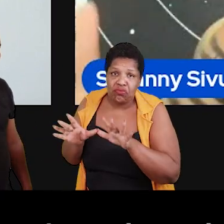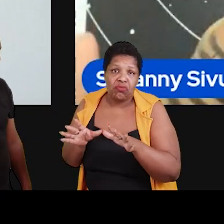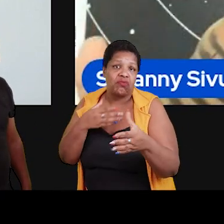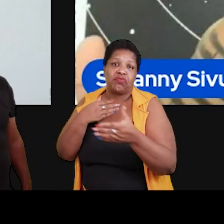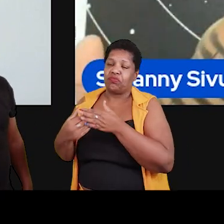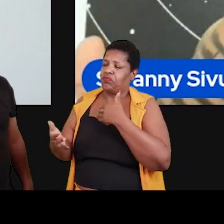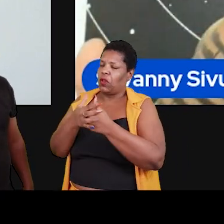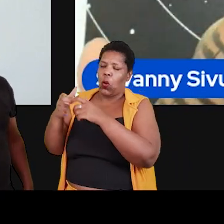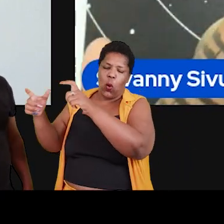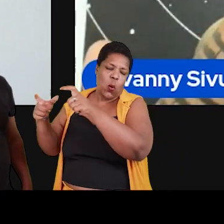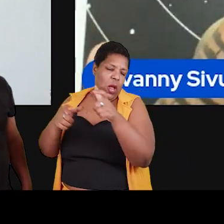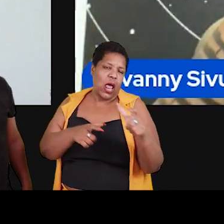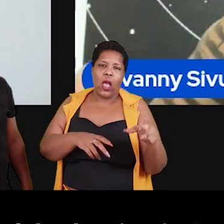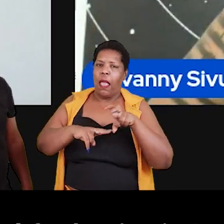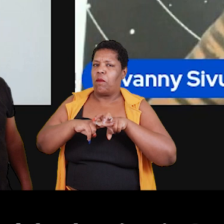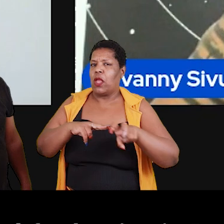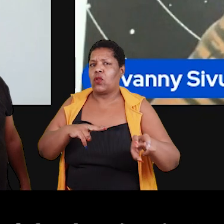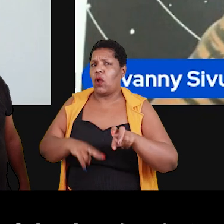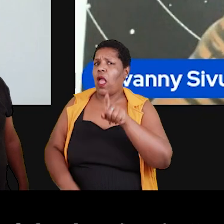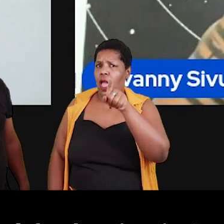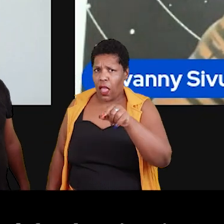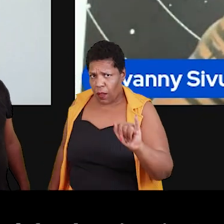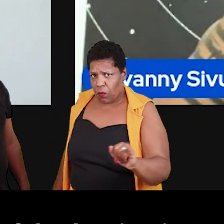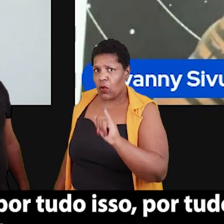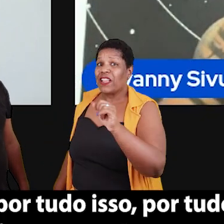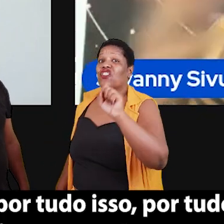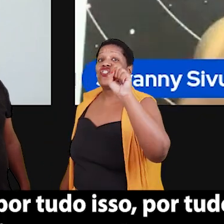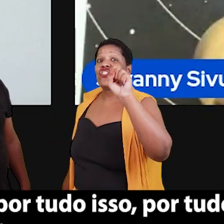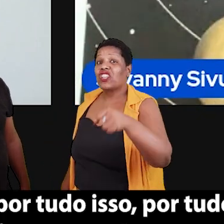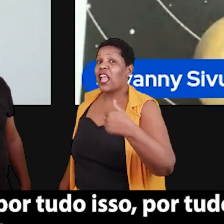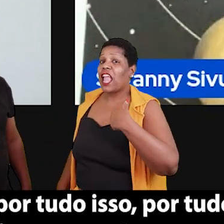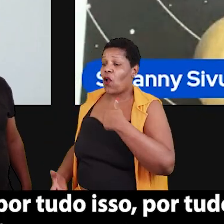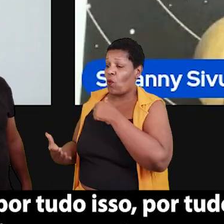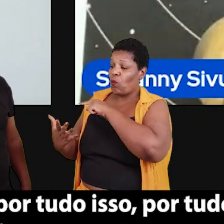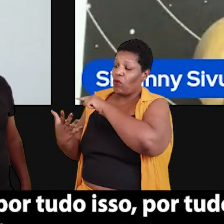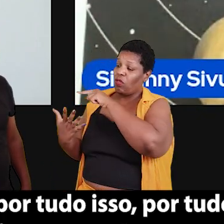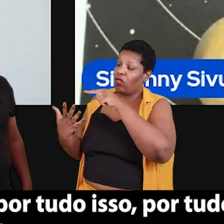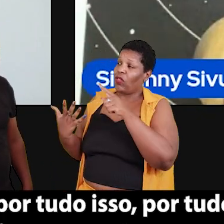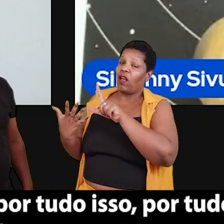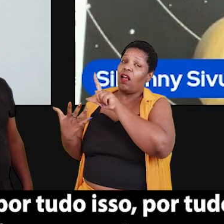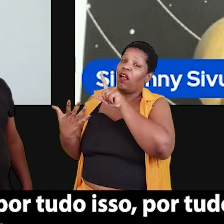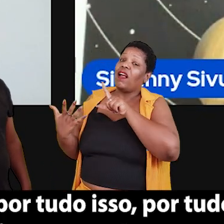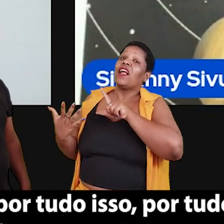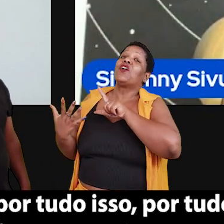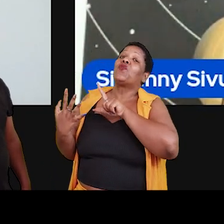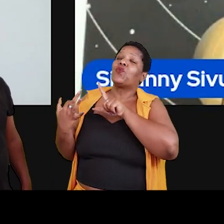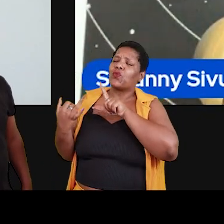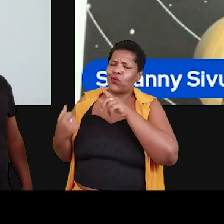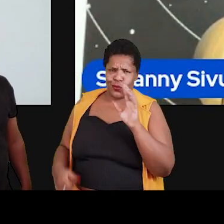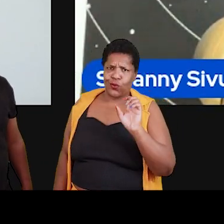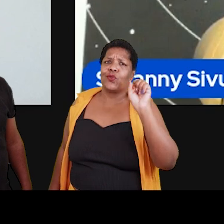X lugar. Isso também é muito rico. Eu passei por tudo isso